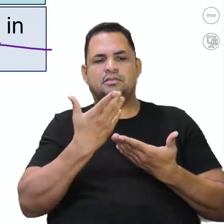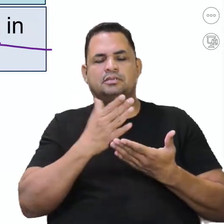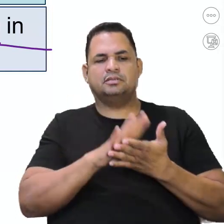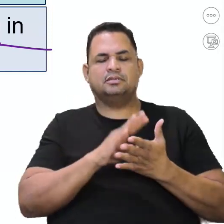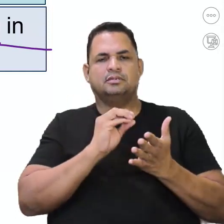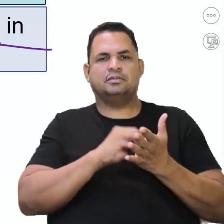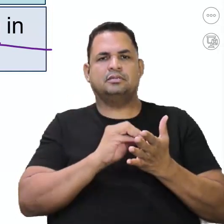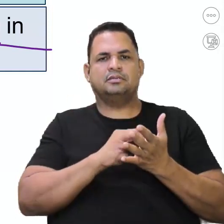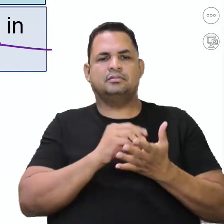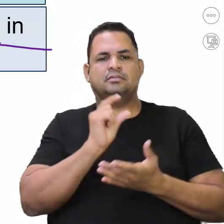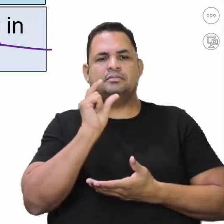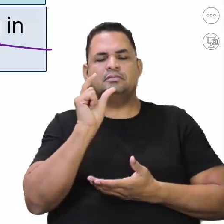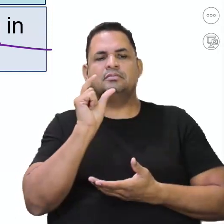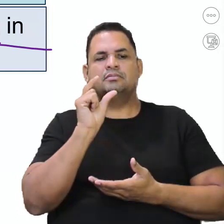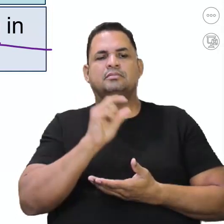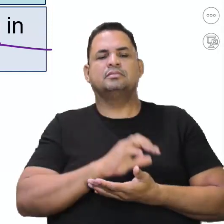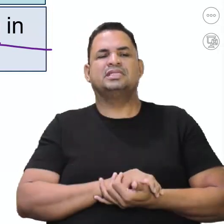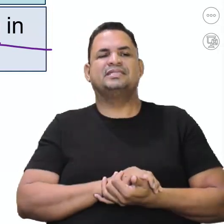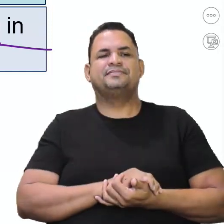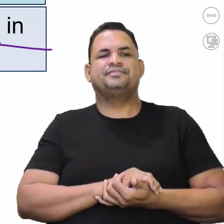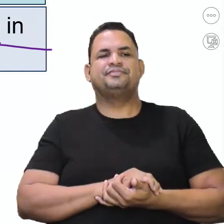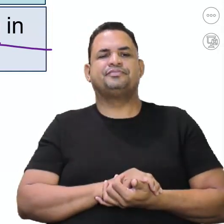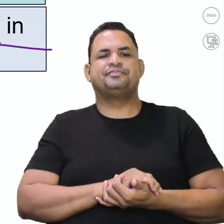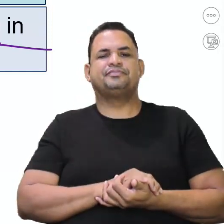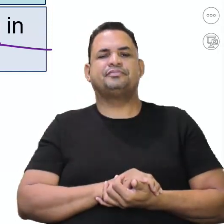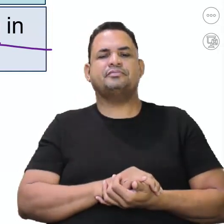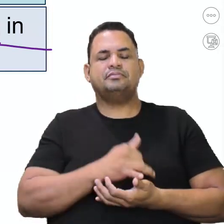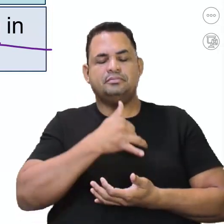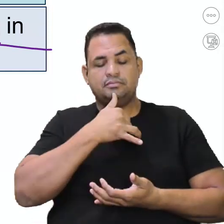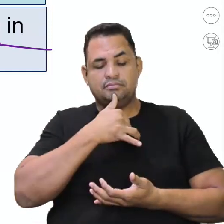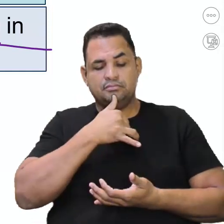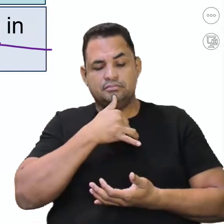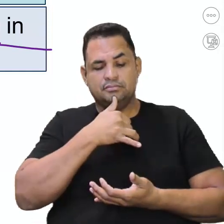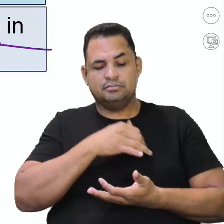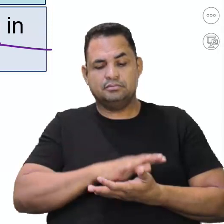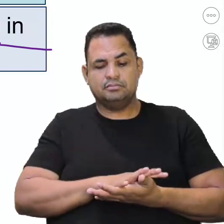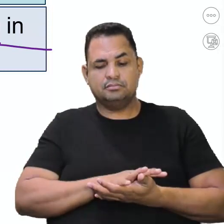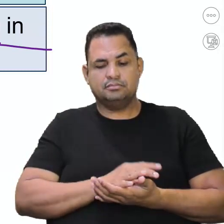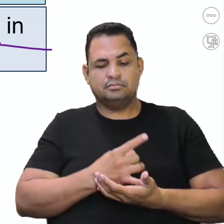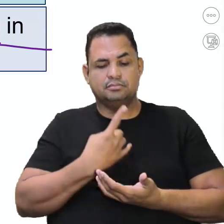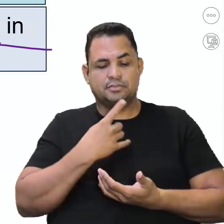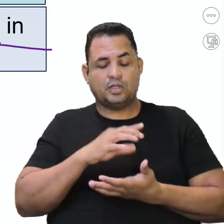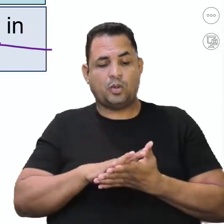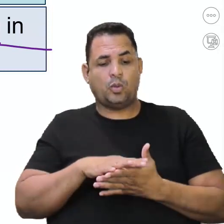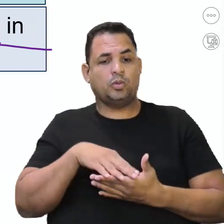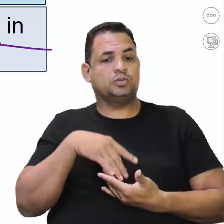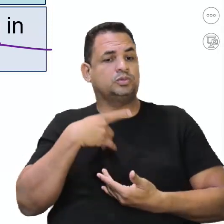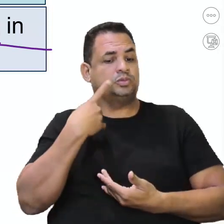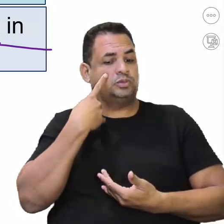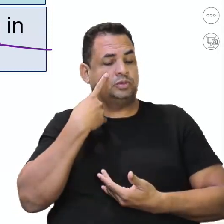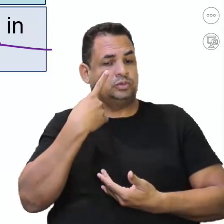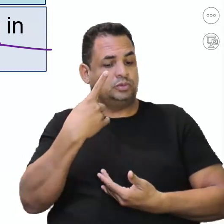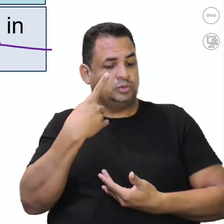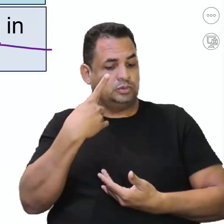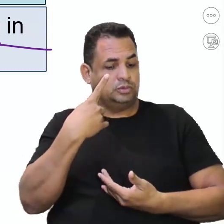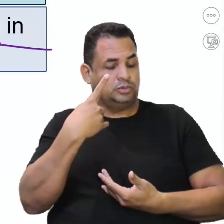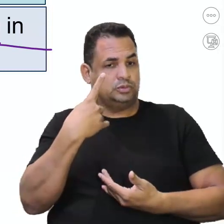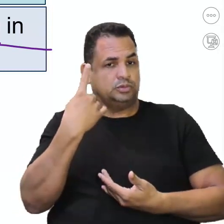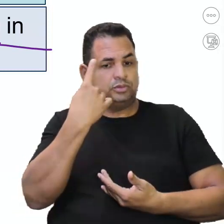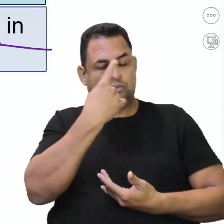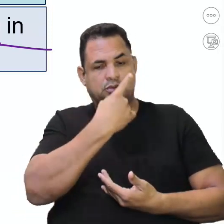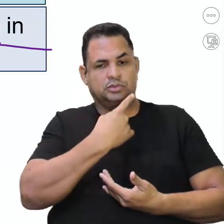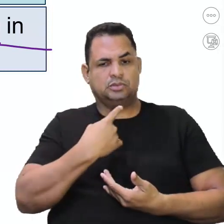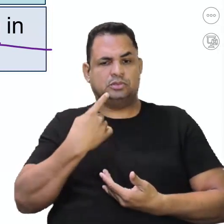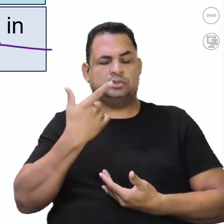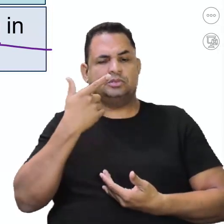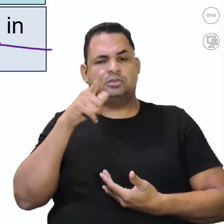me faltou a palavra aqui, mas tudo bem, que ela está triste. Então você só ao ver o rosto, o semblante da